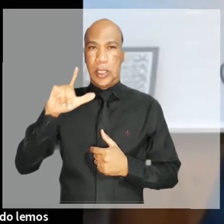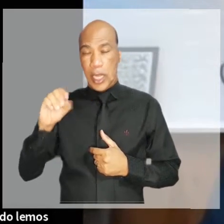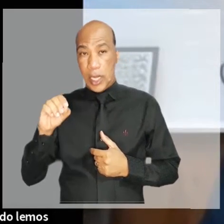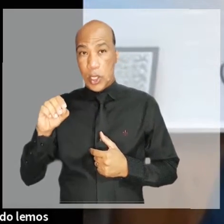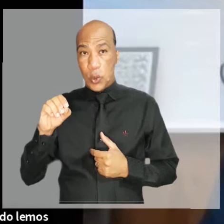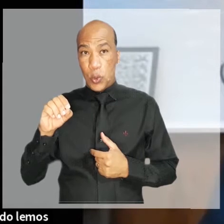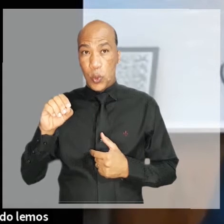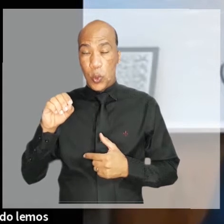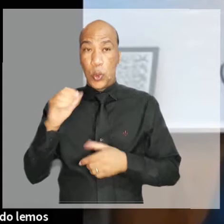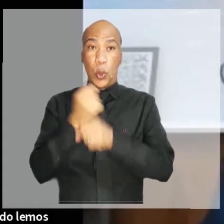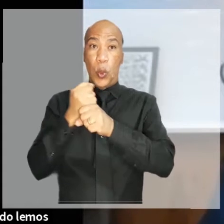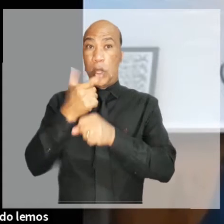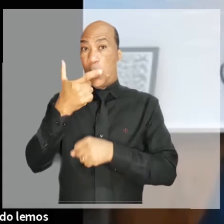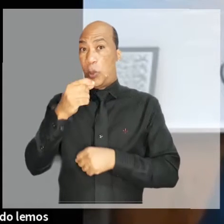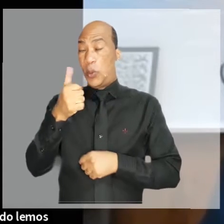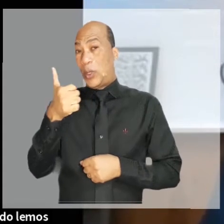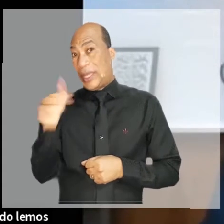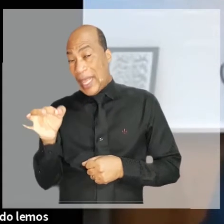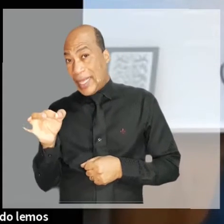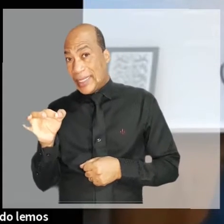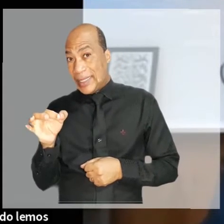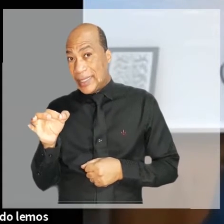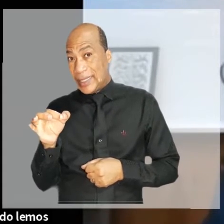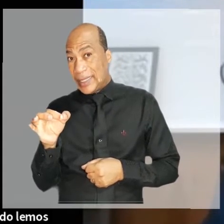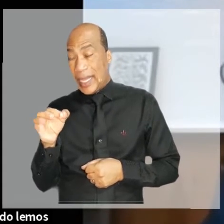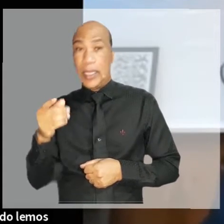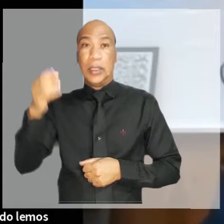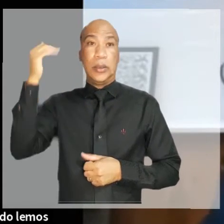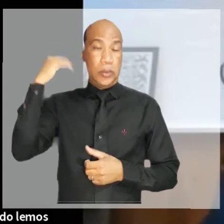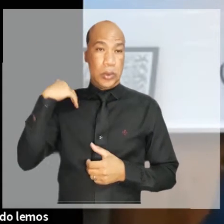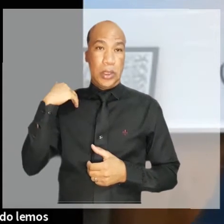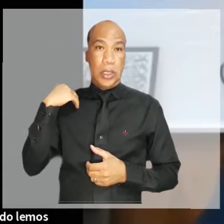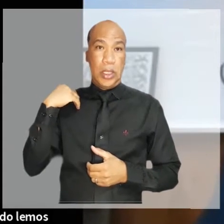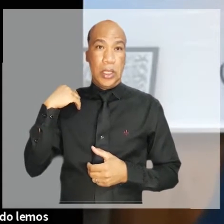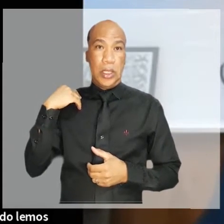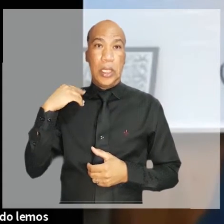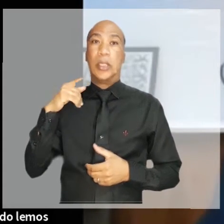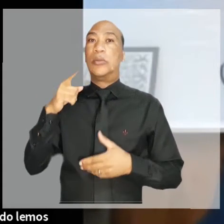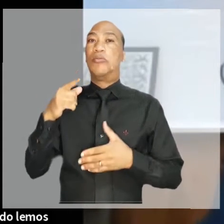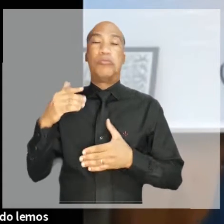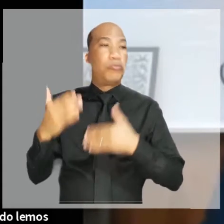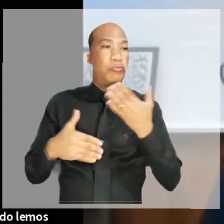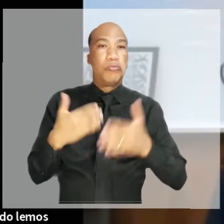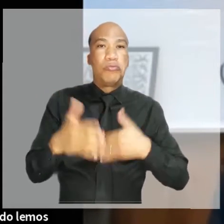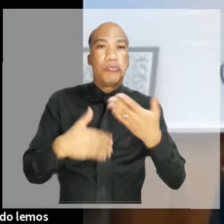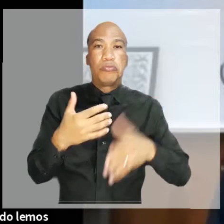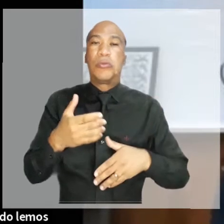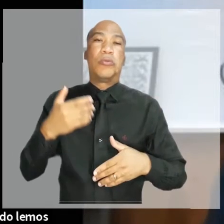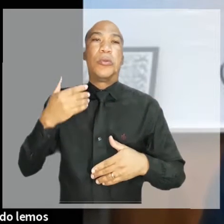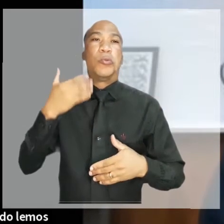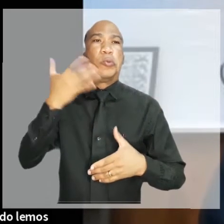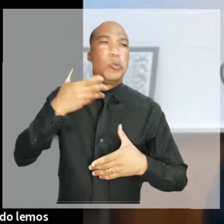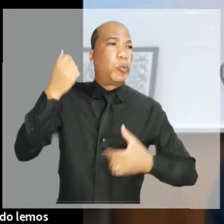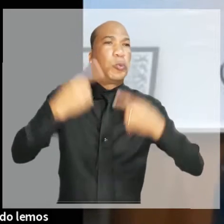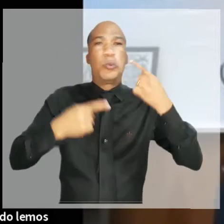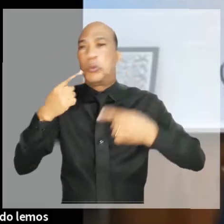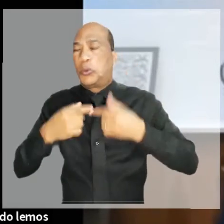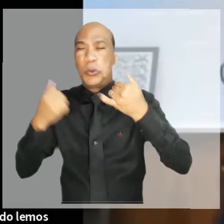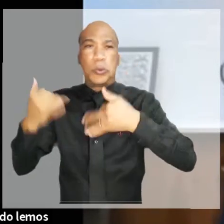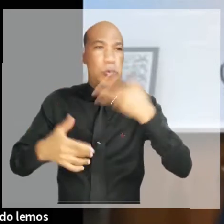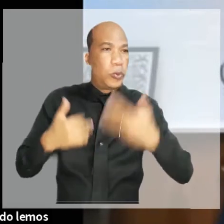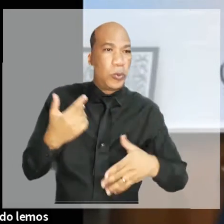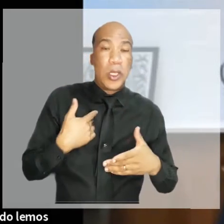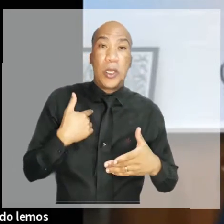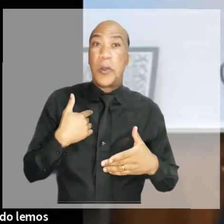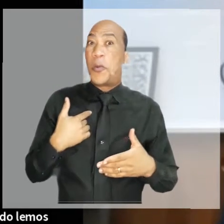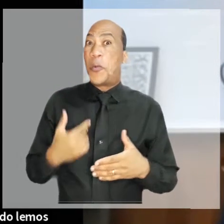tornando cada vez mais intenso, até que culminou a aprovação da lei em 2018. Eu acho que isso é uma vitória. Agora, tem um ponto